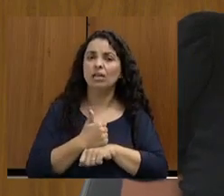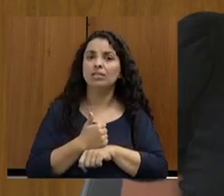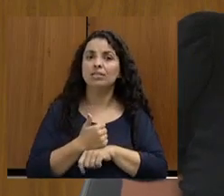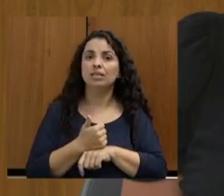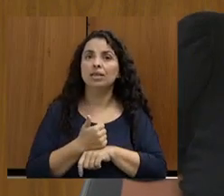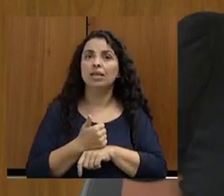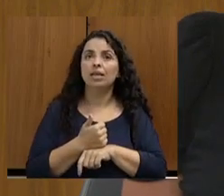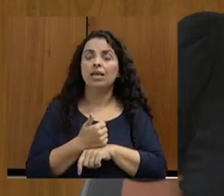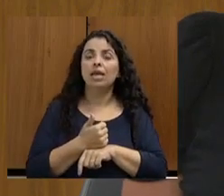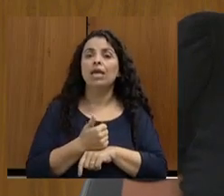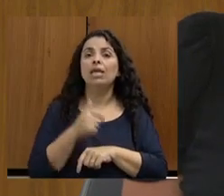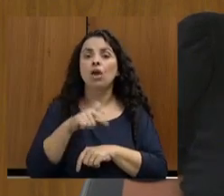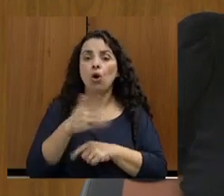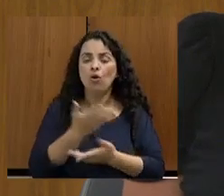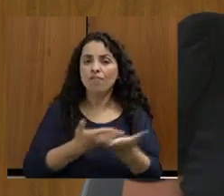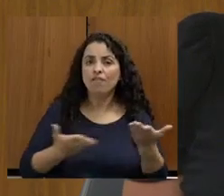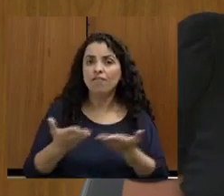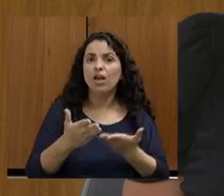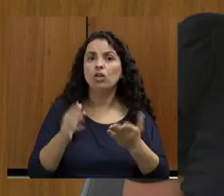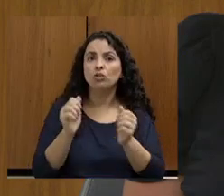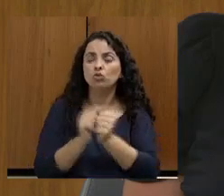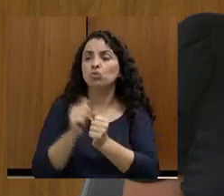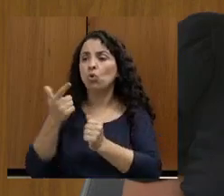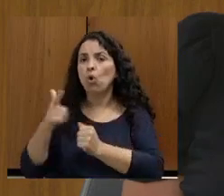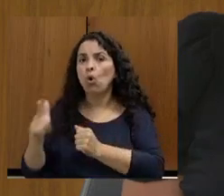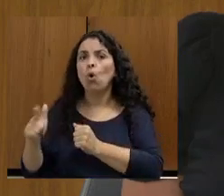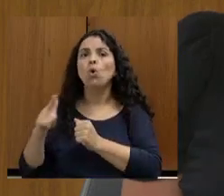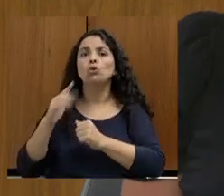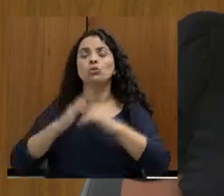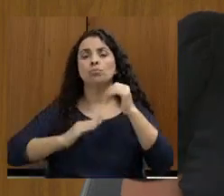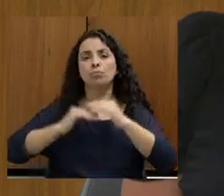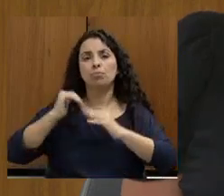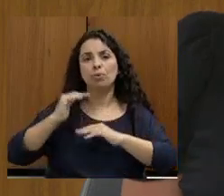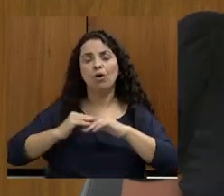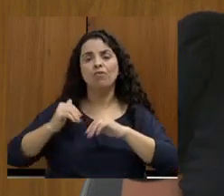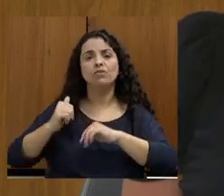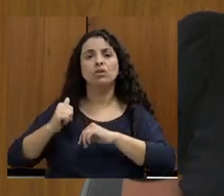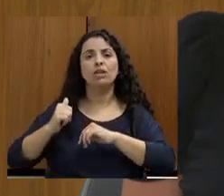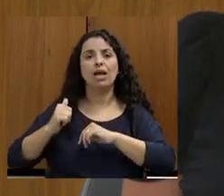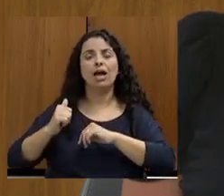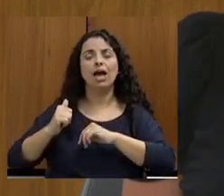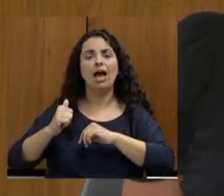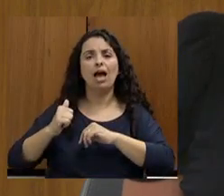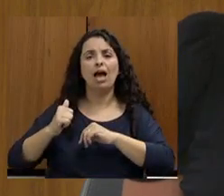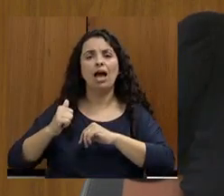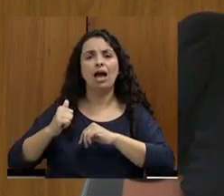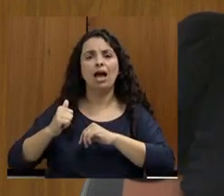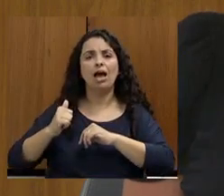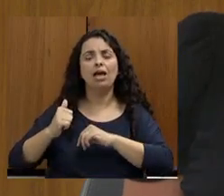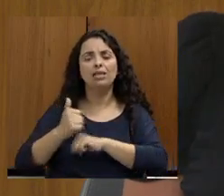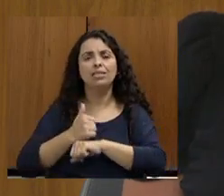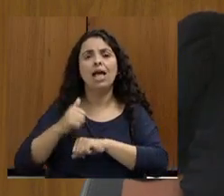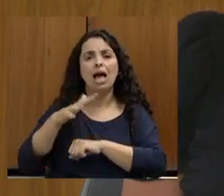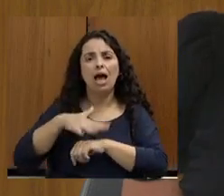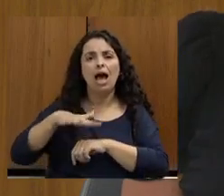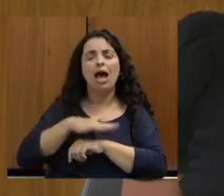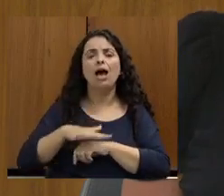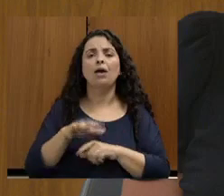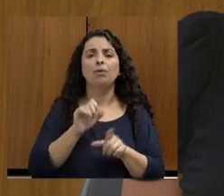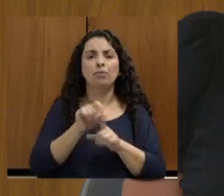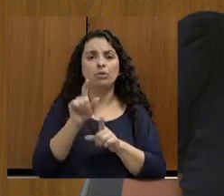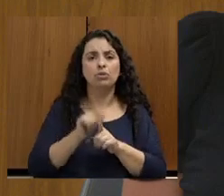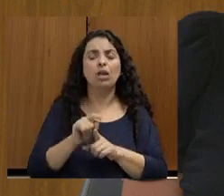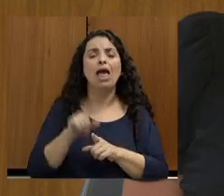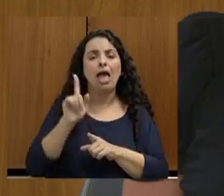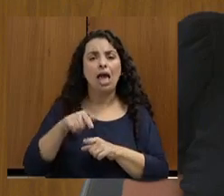convivendo, interagindo com os profissionais das escolas particulares, eu tenho a convicção que são pessoas responsáveis, comprometidas,